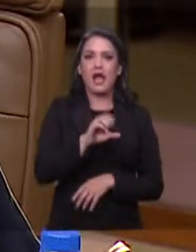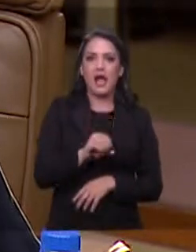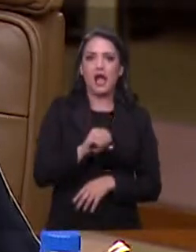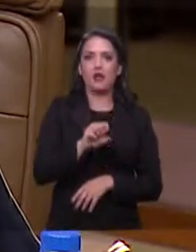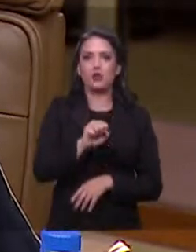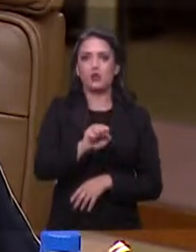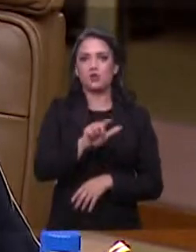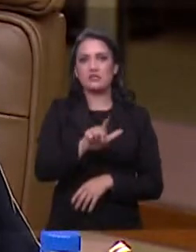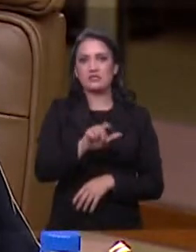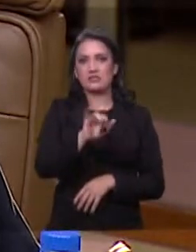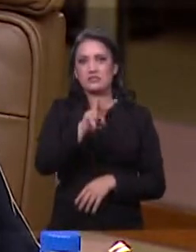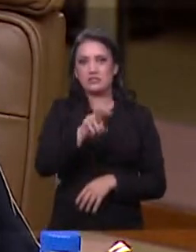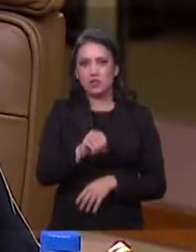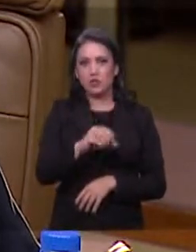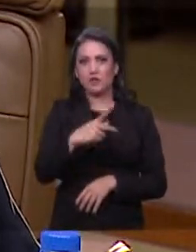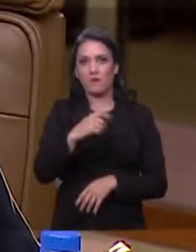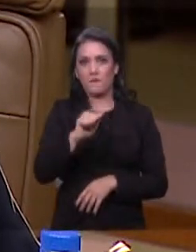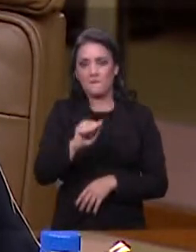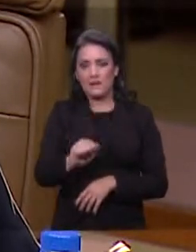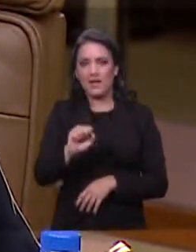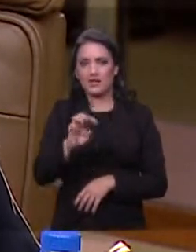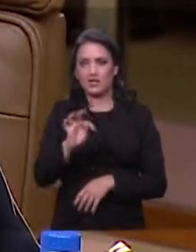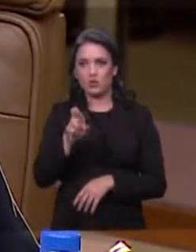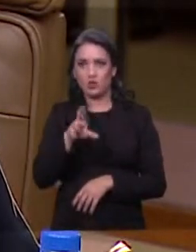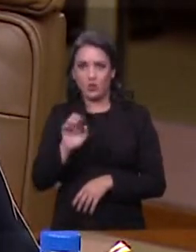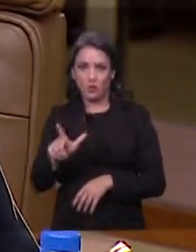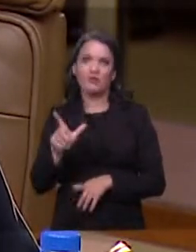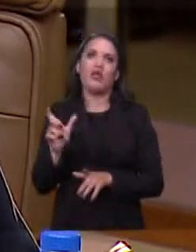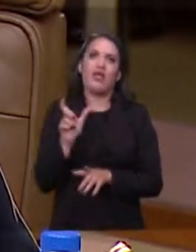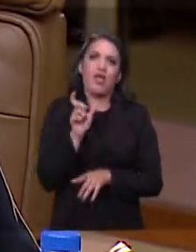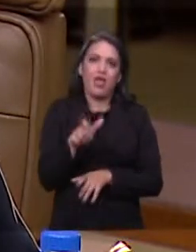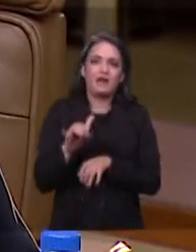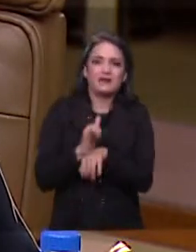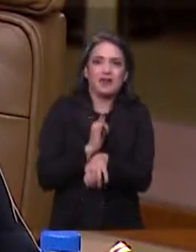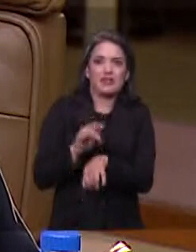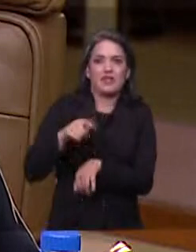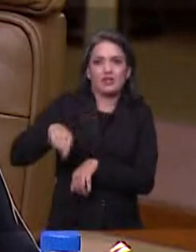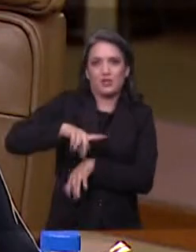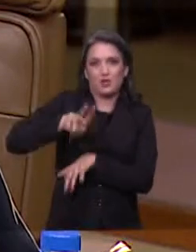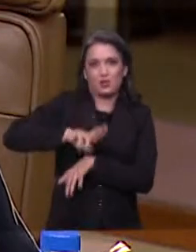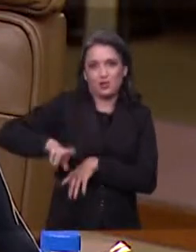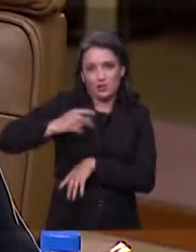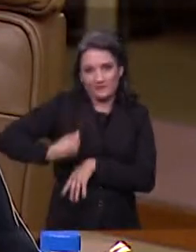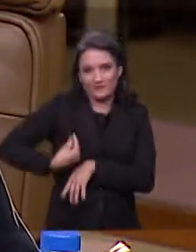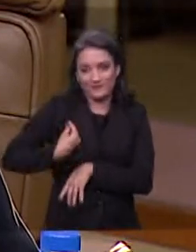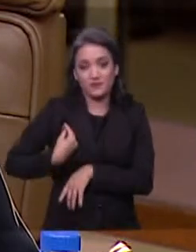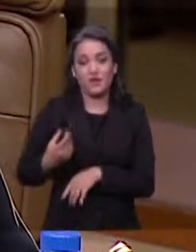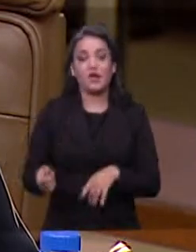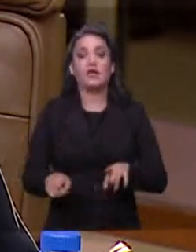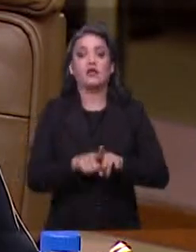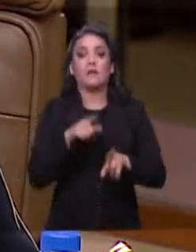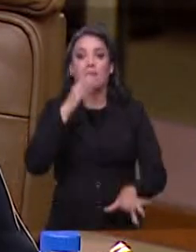agro-silvo-pastoril. E, em seguida, também da sua tese, publicada em 2022, com o título